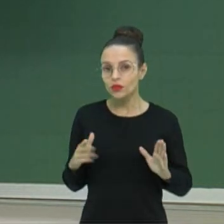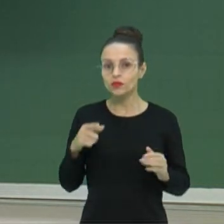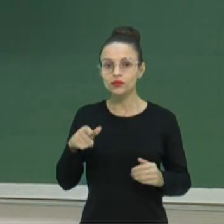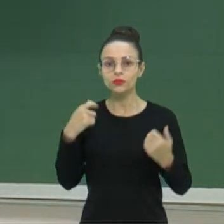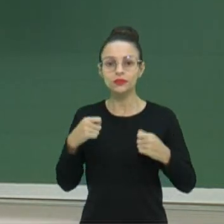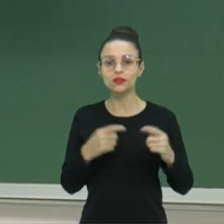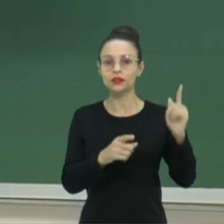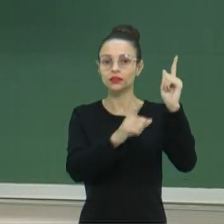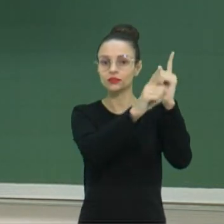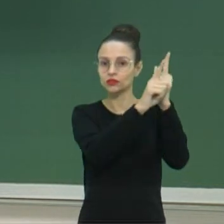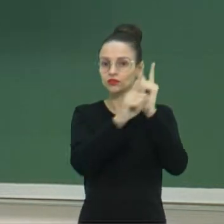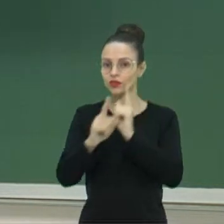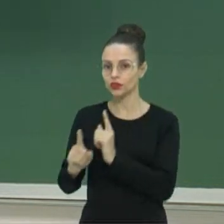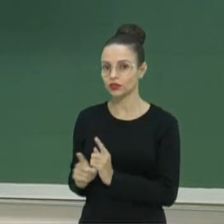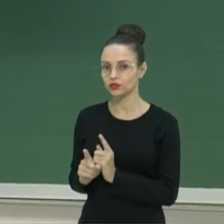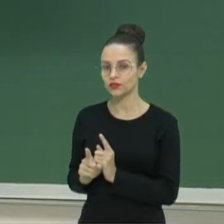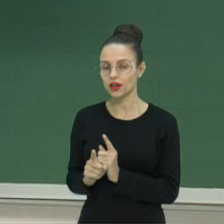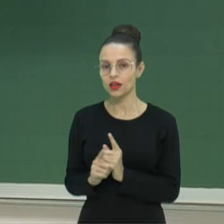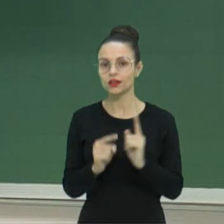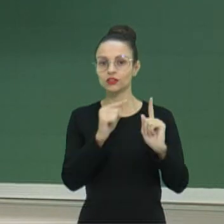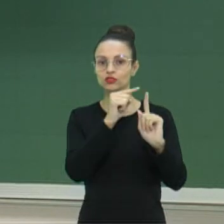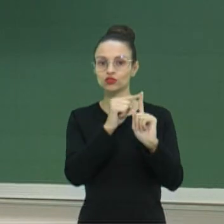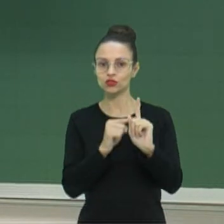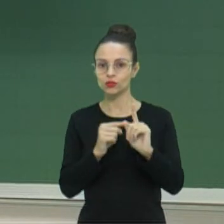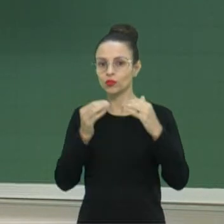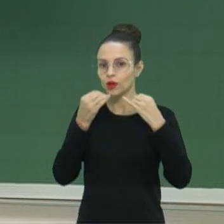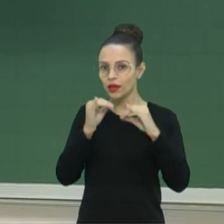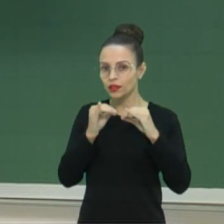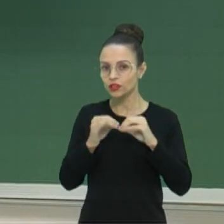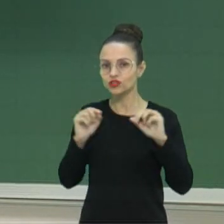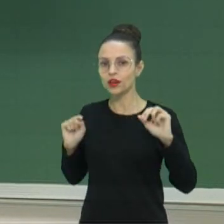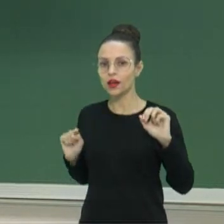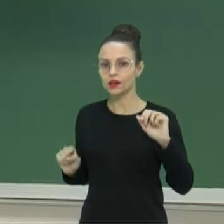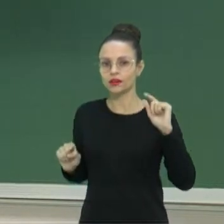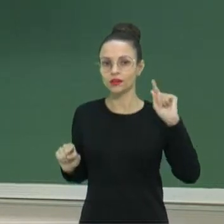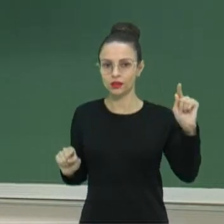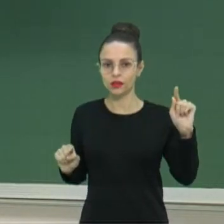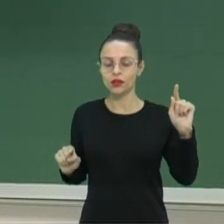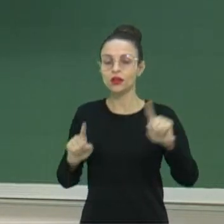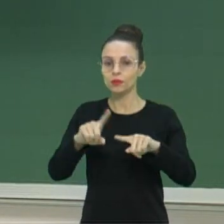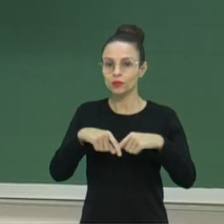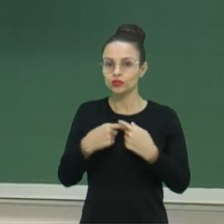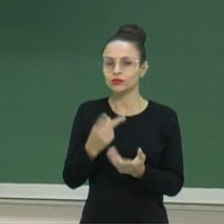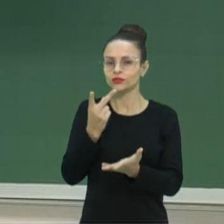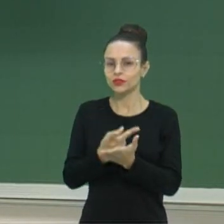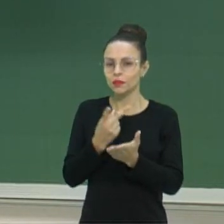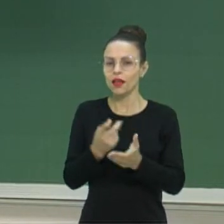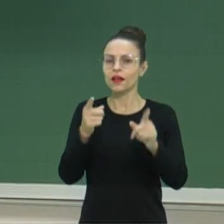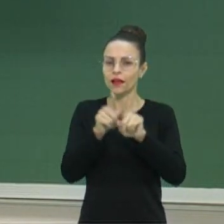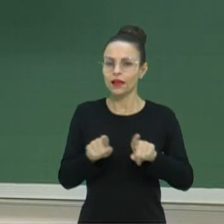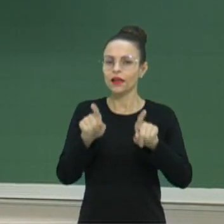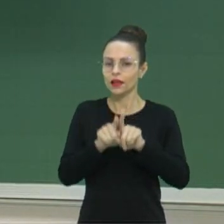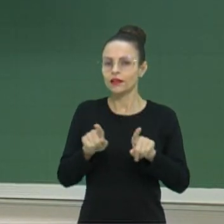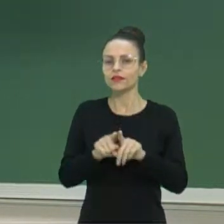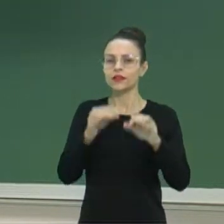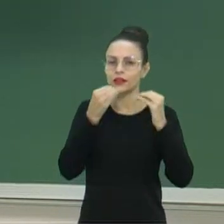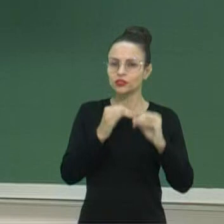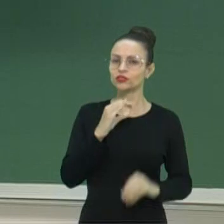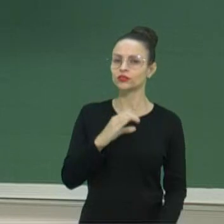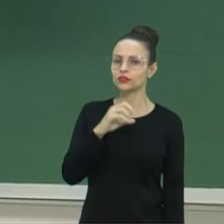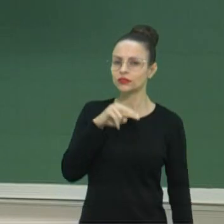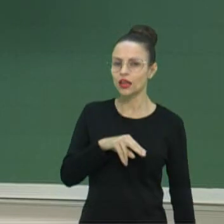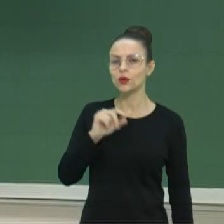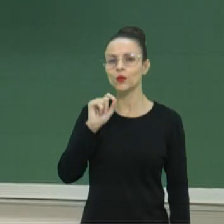conseguir identificar os tipos de energia mecânica envolvida ali. Por isso que a gente repete tantas vezes o que é energia cinética,